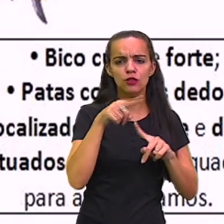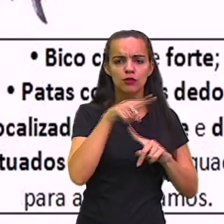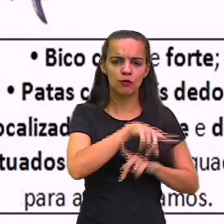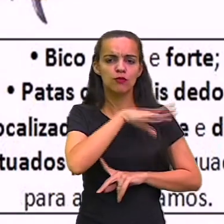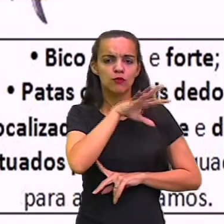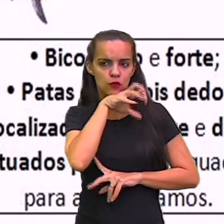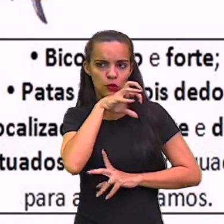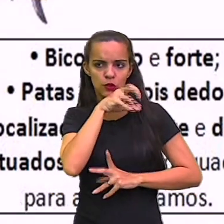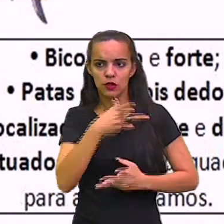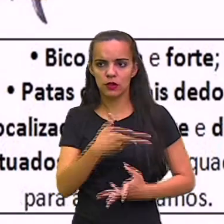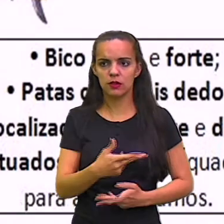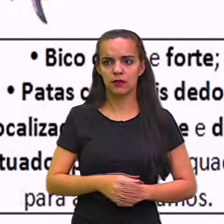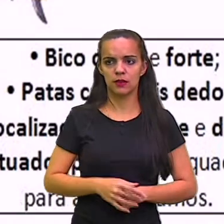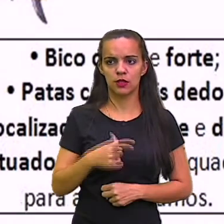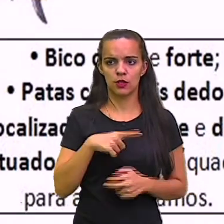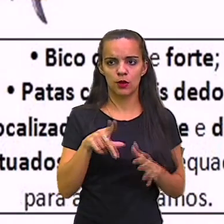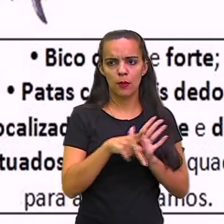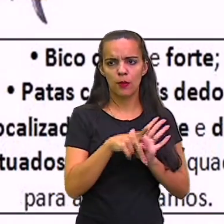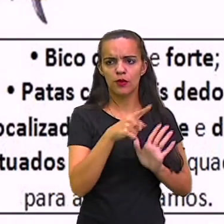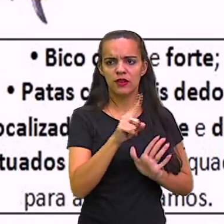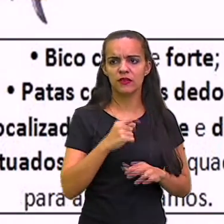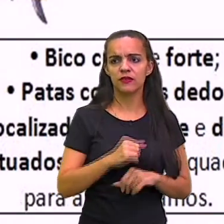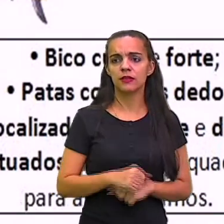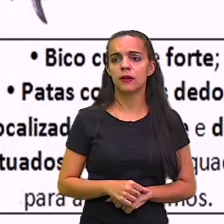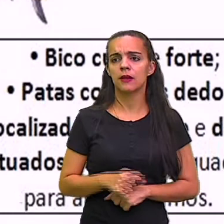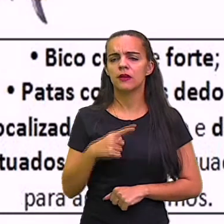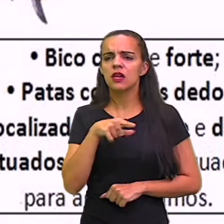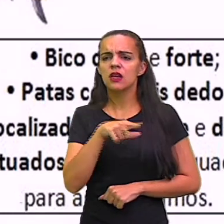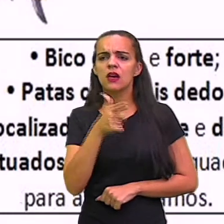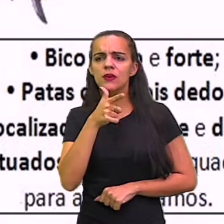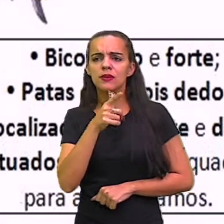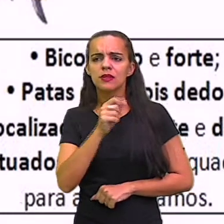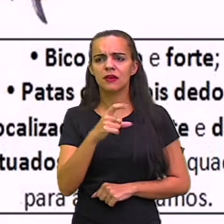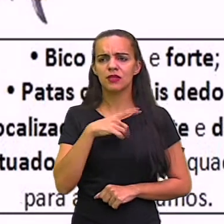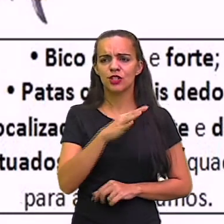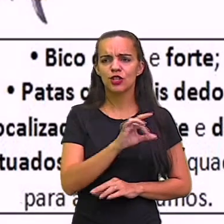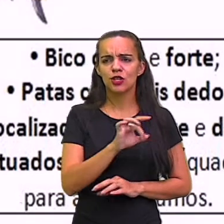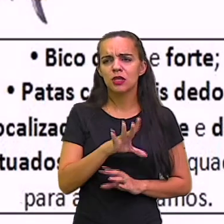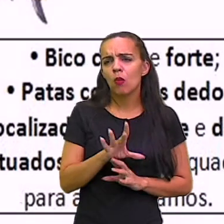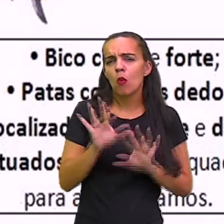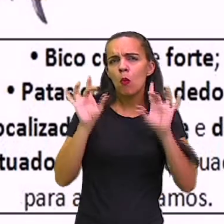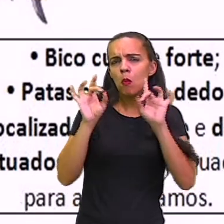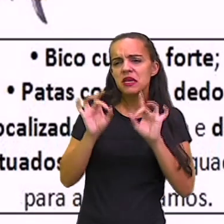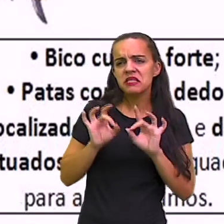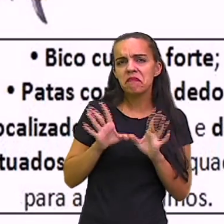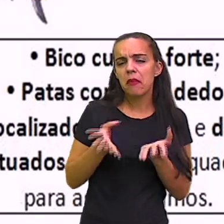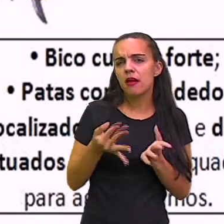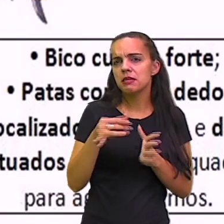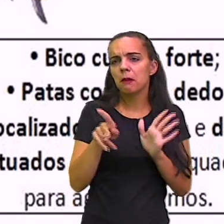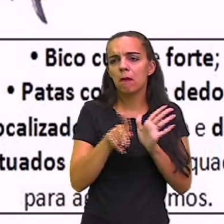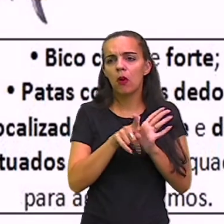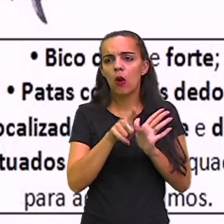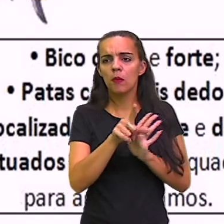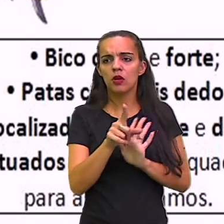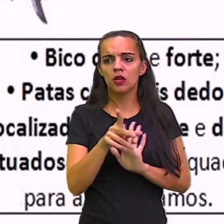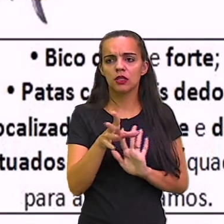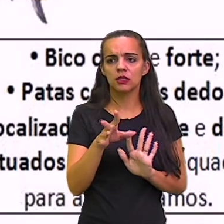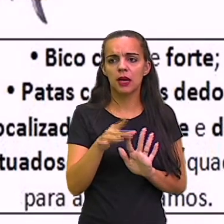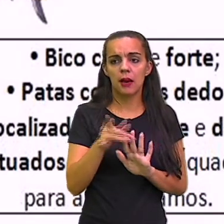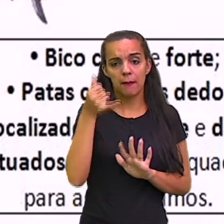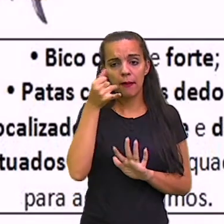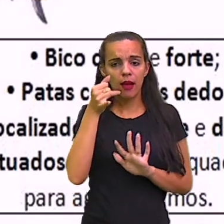na floresta frio do México e é considerado uma espécie ameaçada de extinção devido principalmente